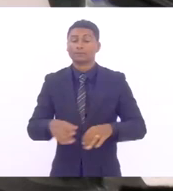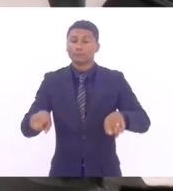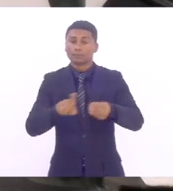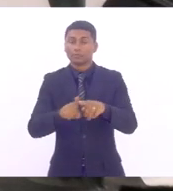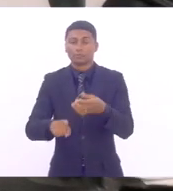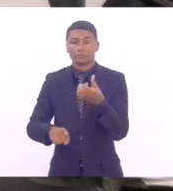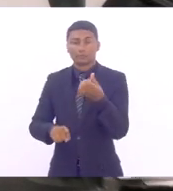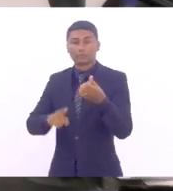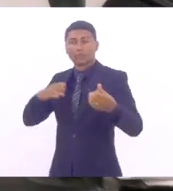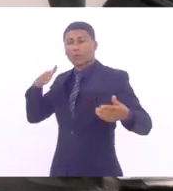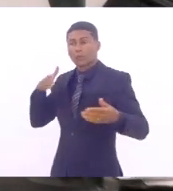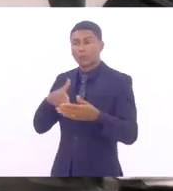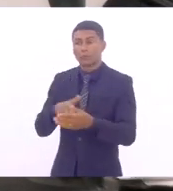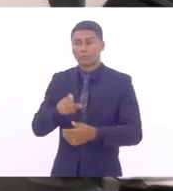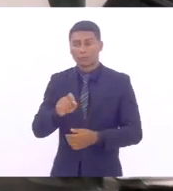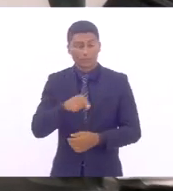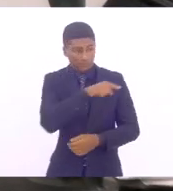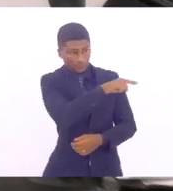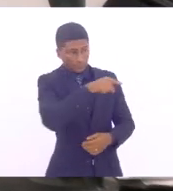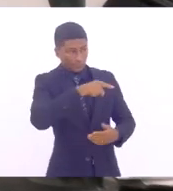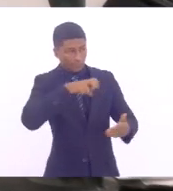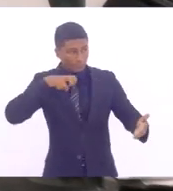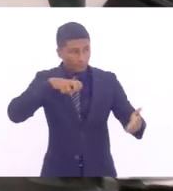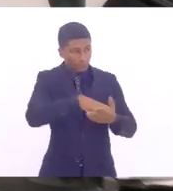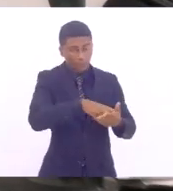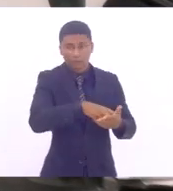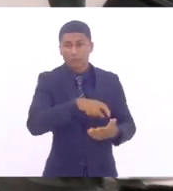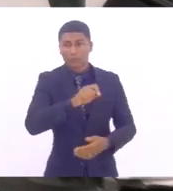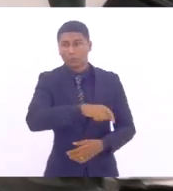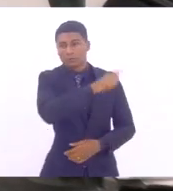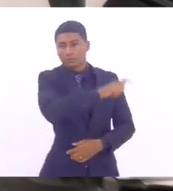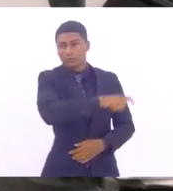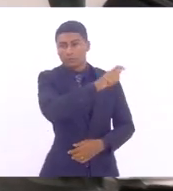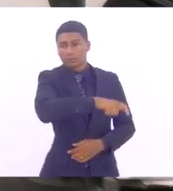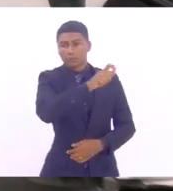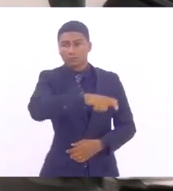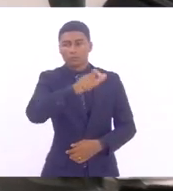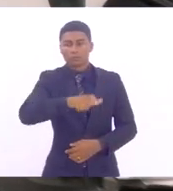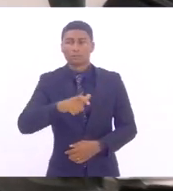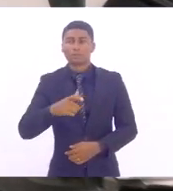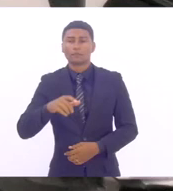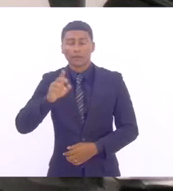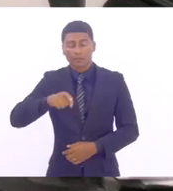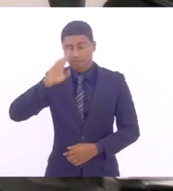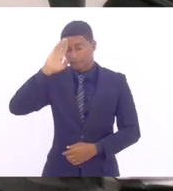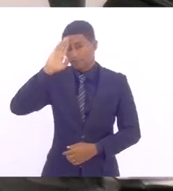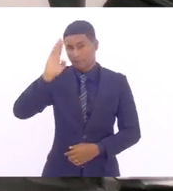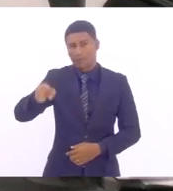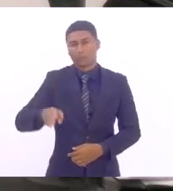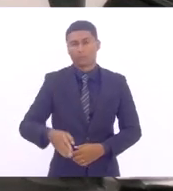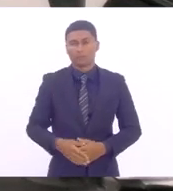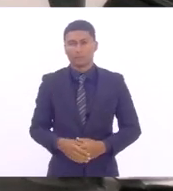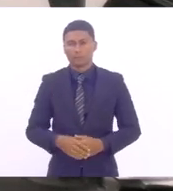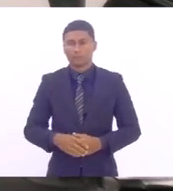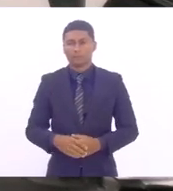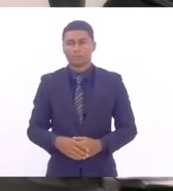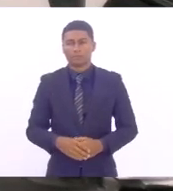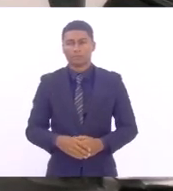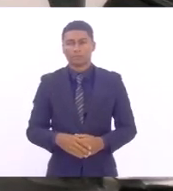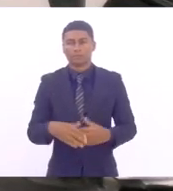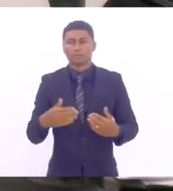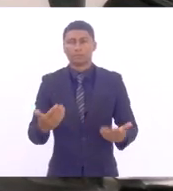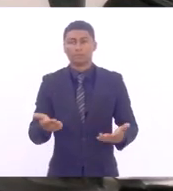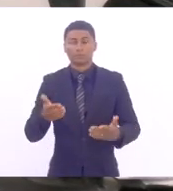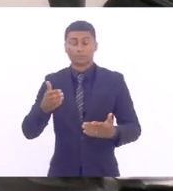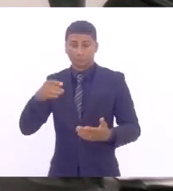a individualização da pena. Tá? A individualização da pena, que é o ponto central. Ninguém, num Estado democrático